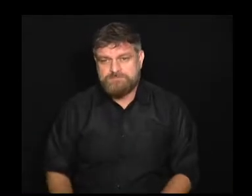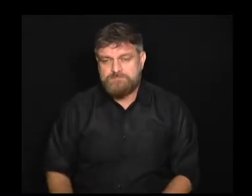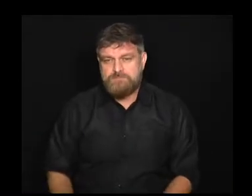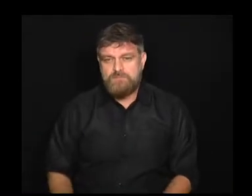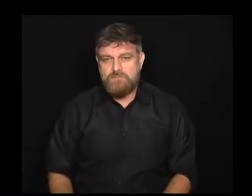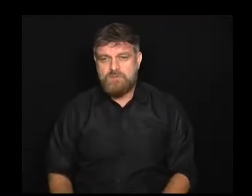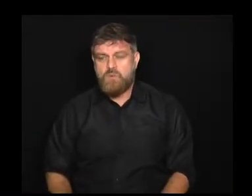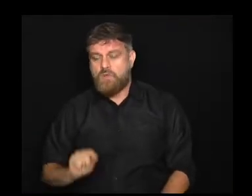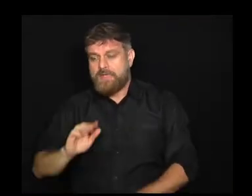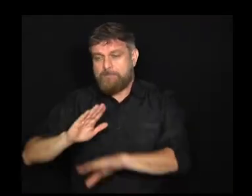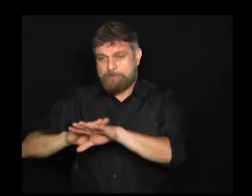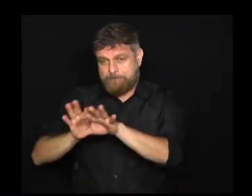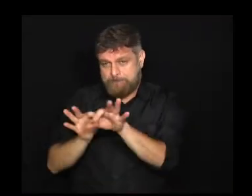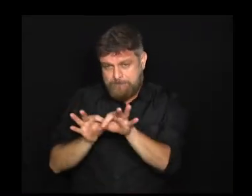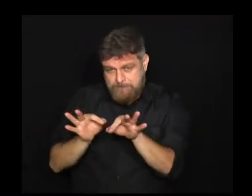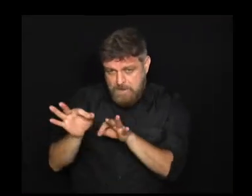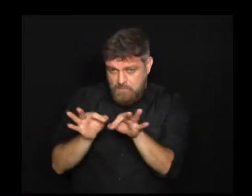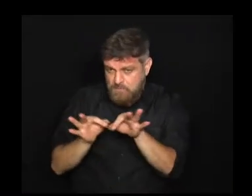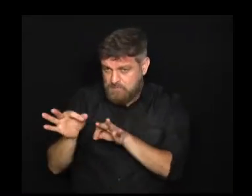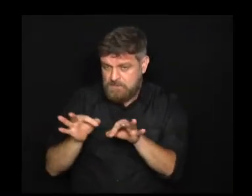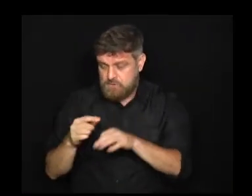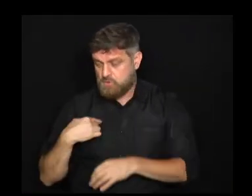organização, nós, desde o